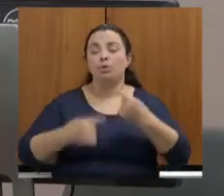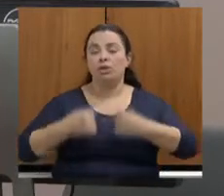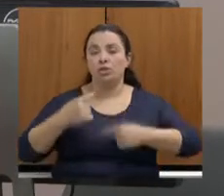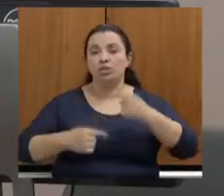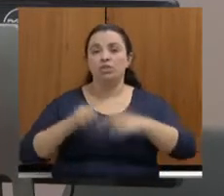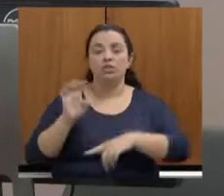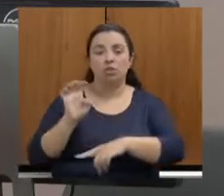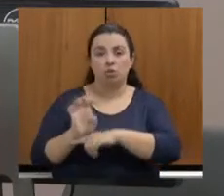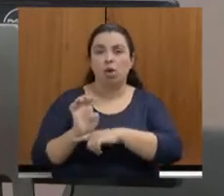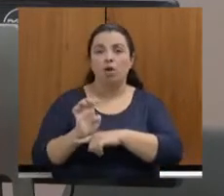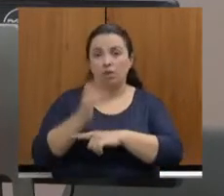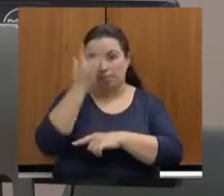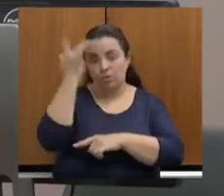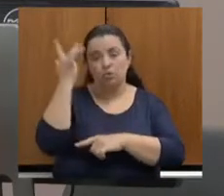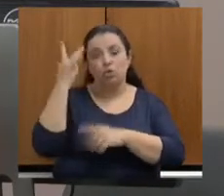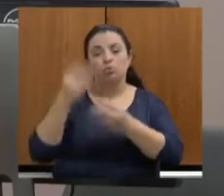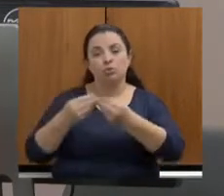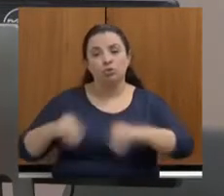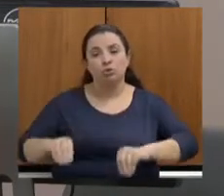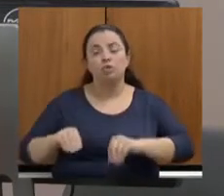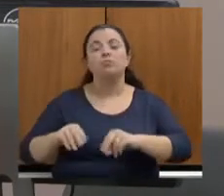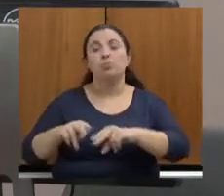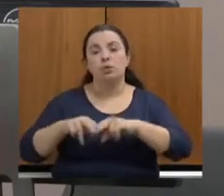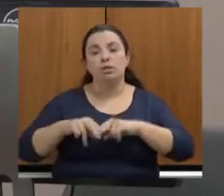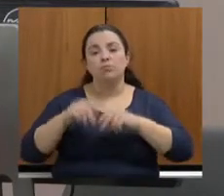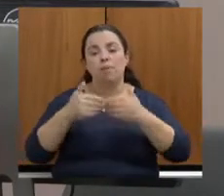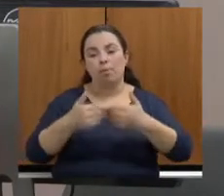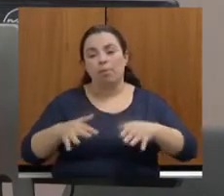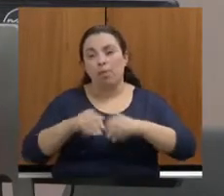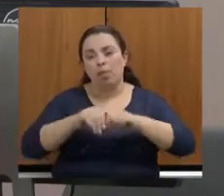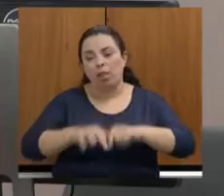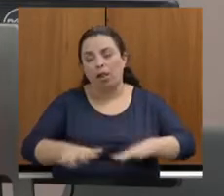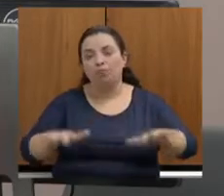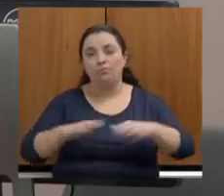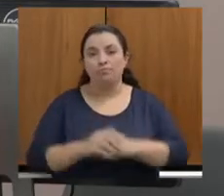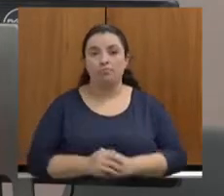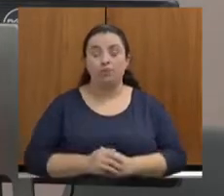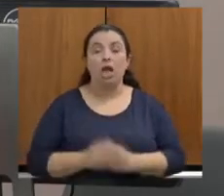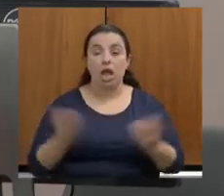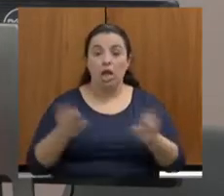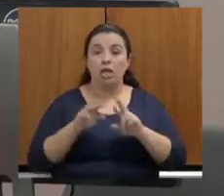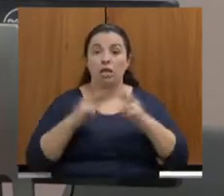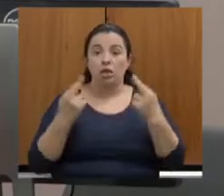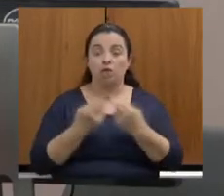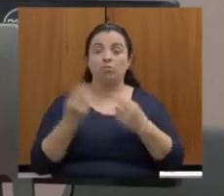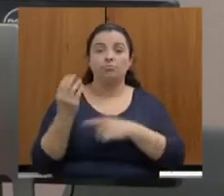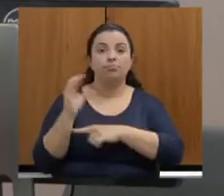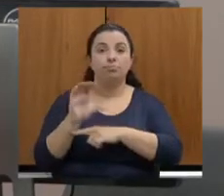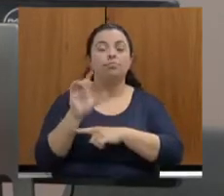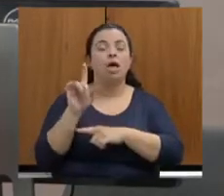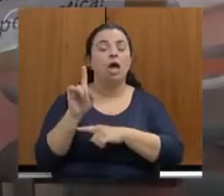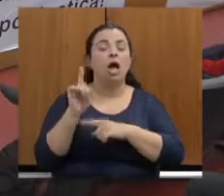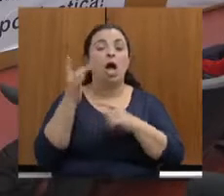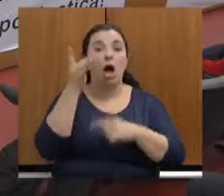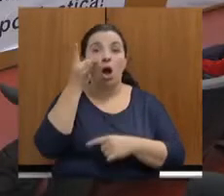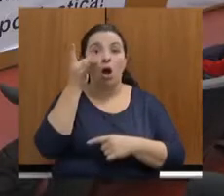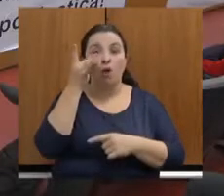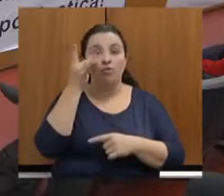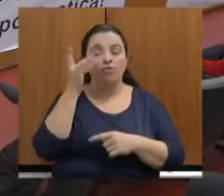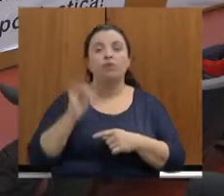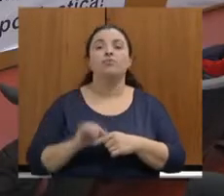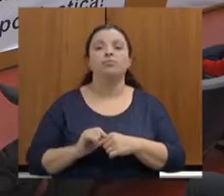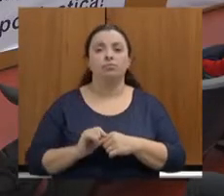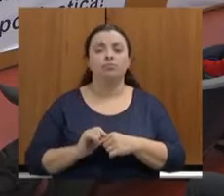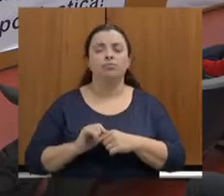barragens esta reunião está sendo transmitido ao vivo pelo Portal da assembleia na internet e também pela TV